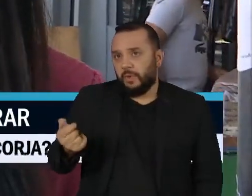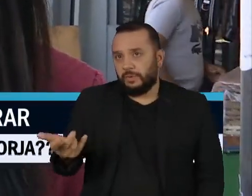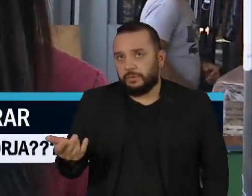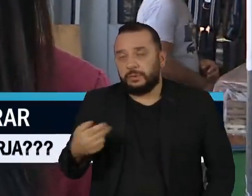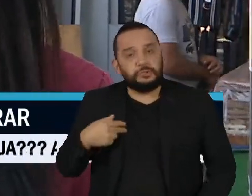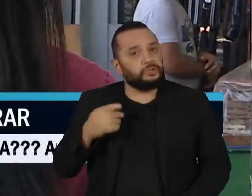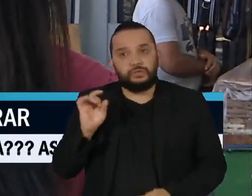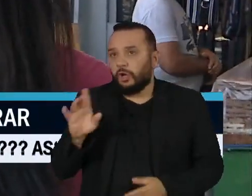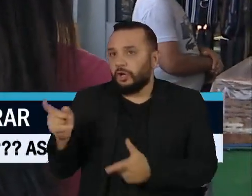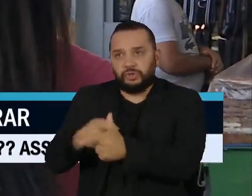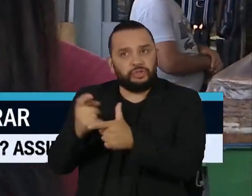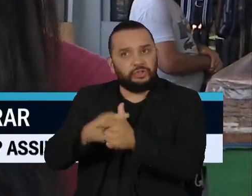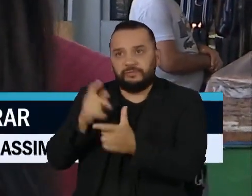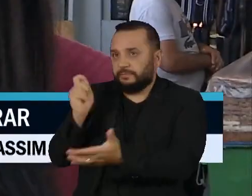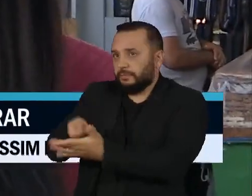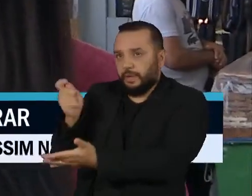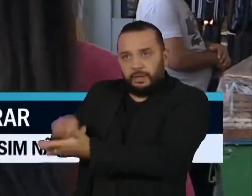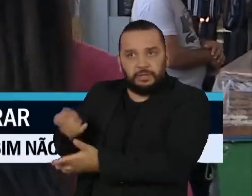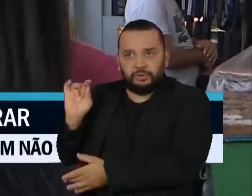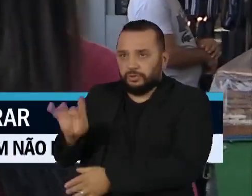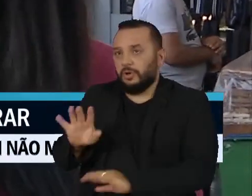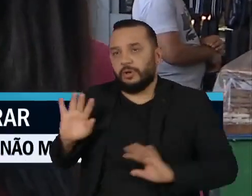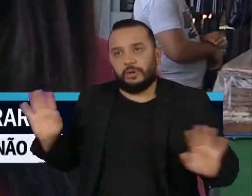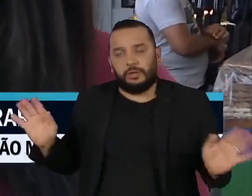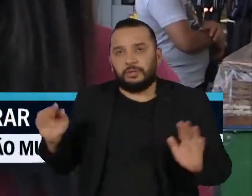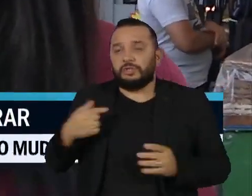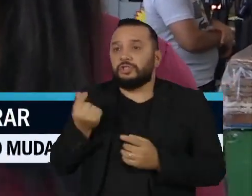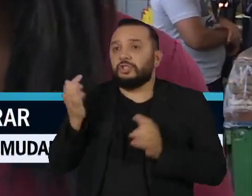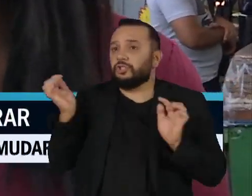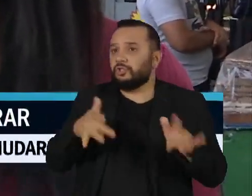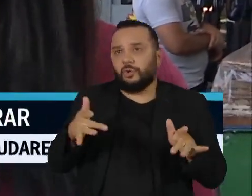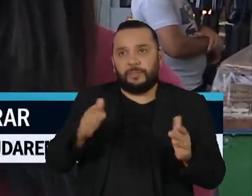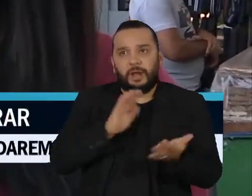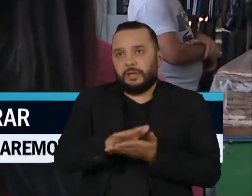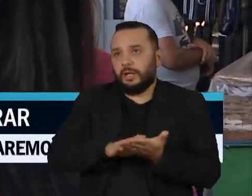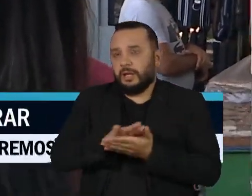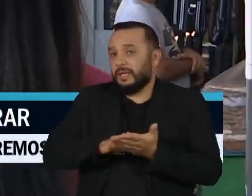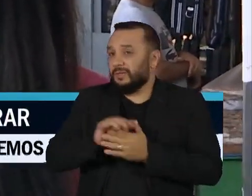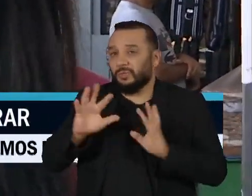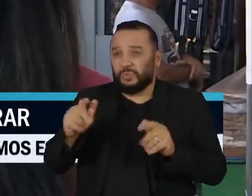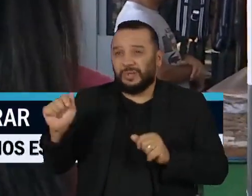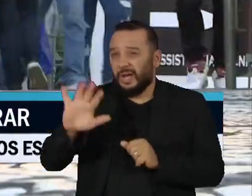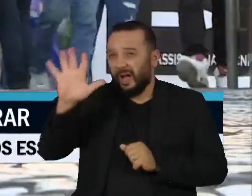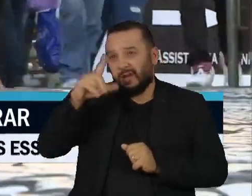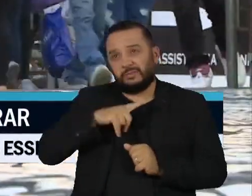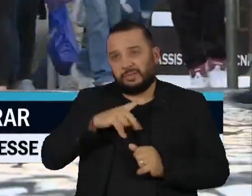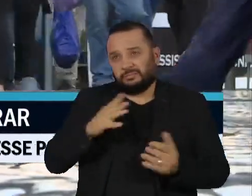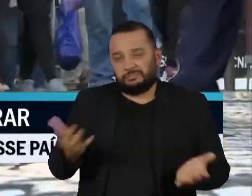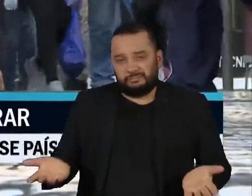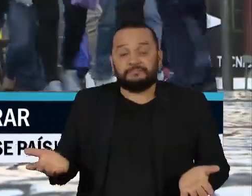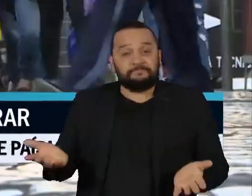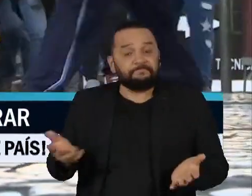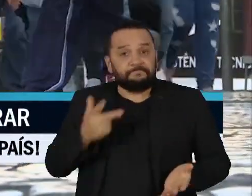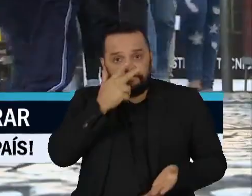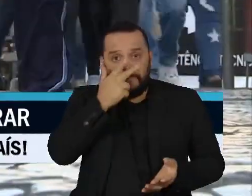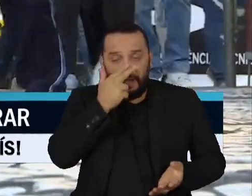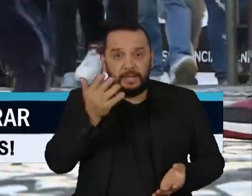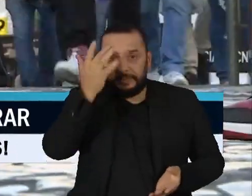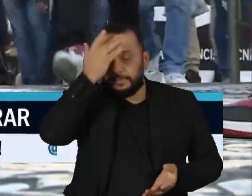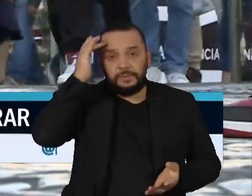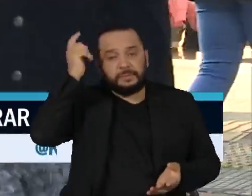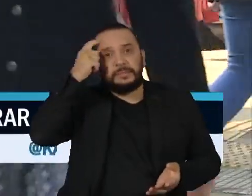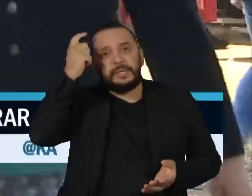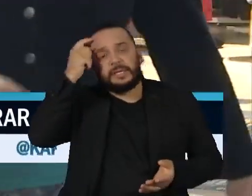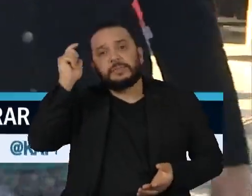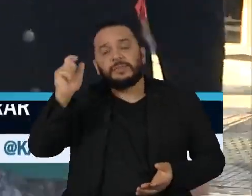as contas mesmo, né? Porque para sobrar não tem como não, tá muito caro as coisas, não tem como. Parece que tem gente que pensa